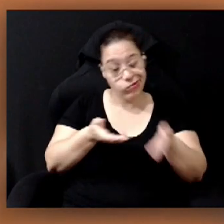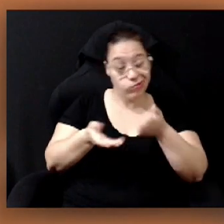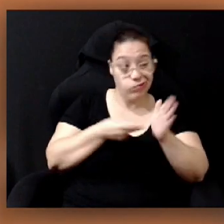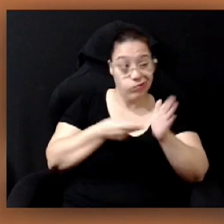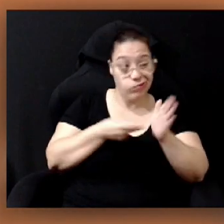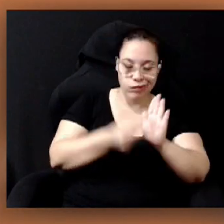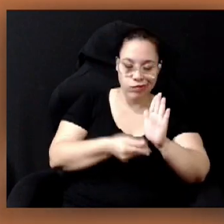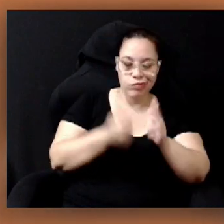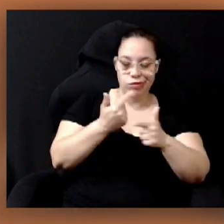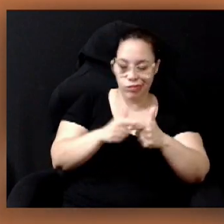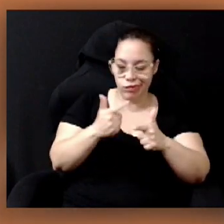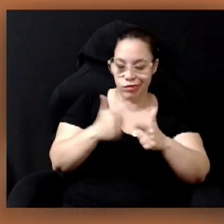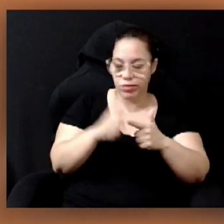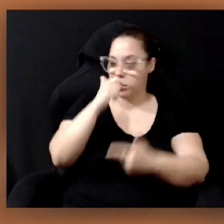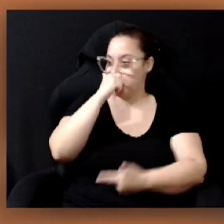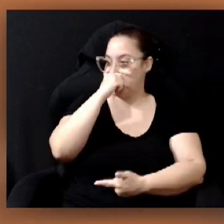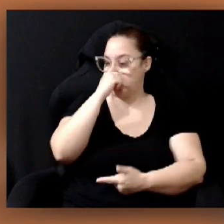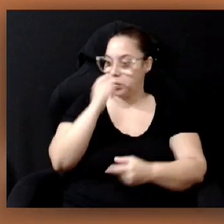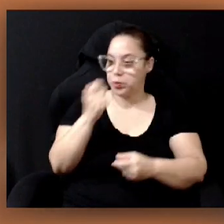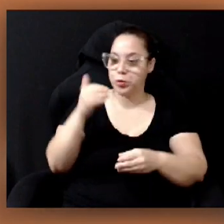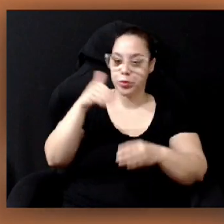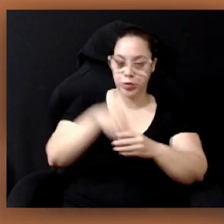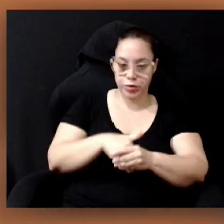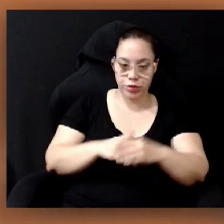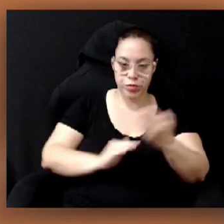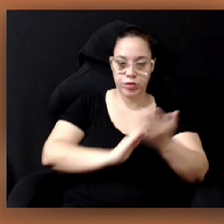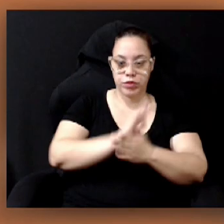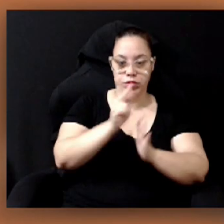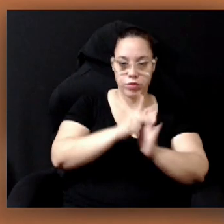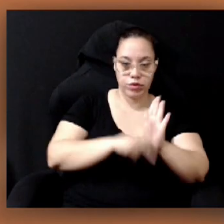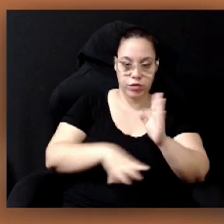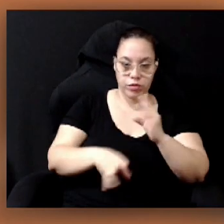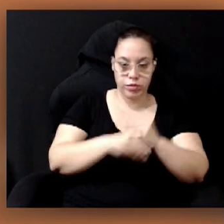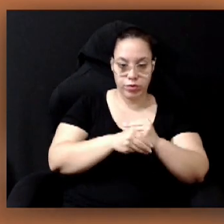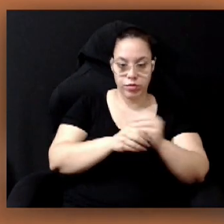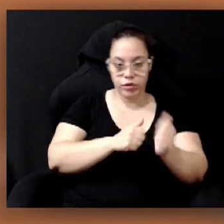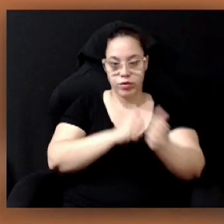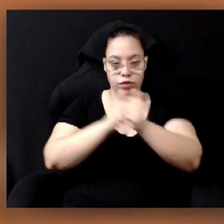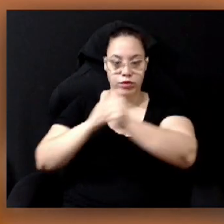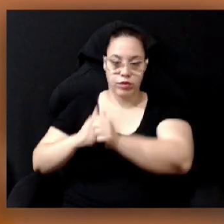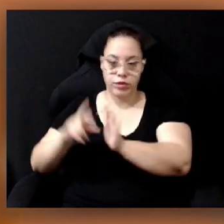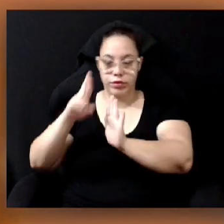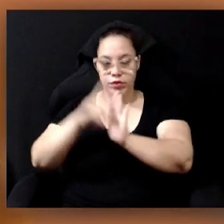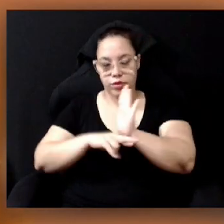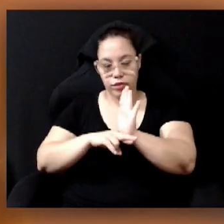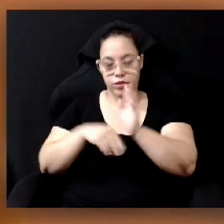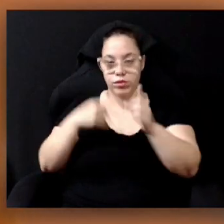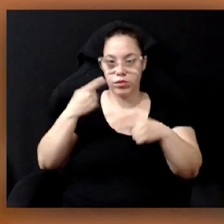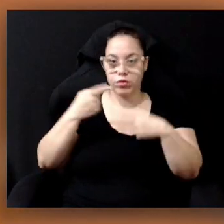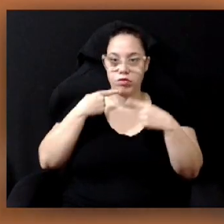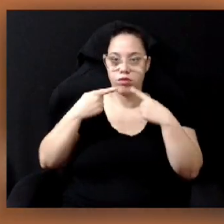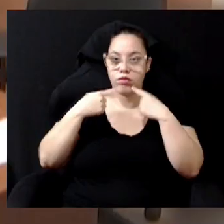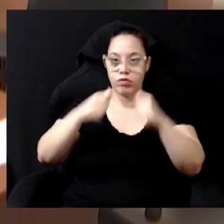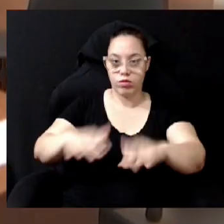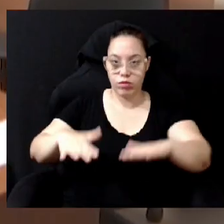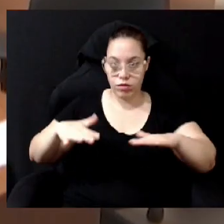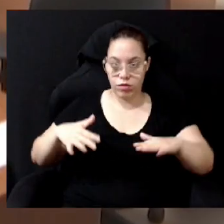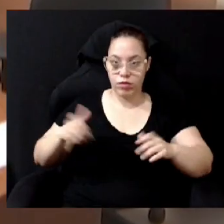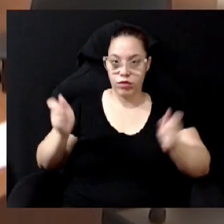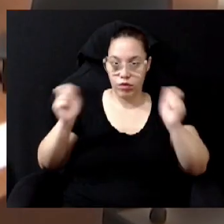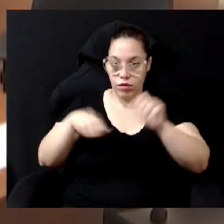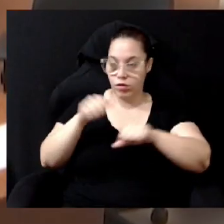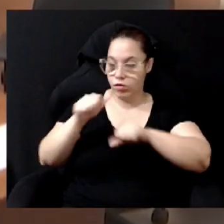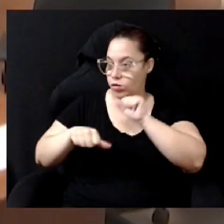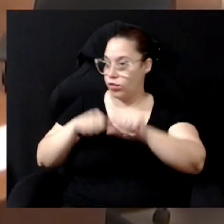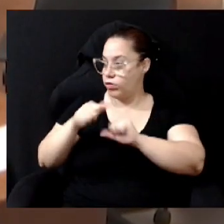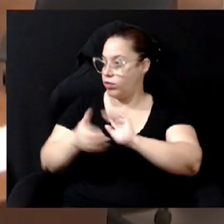Então, voto favorável ao projeto, às emendas, acompanhando o relator, e a gente discute no plenário as possíveis alterações. Com o